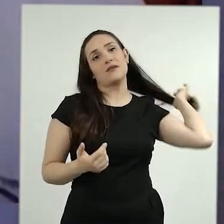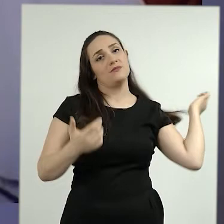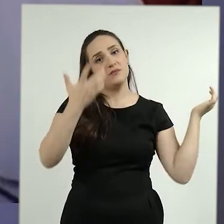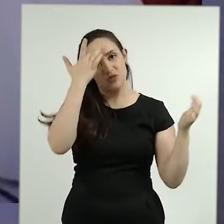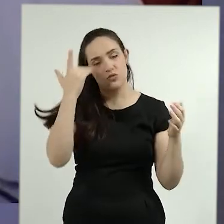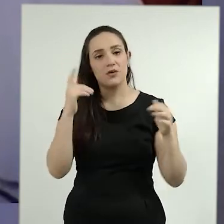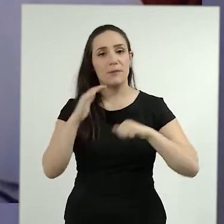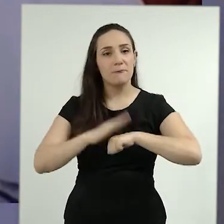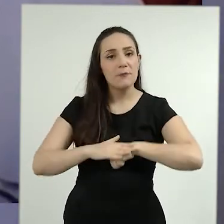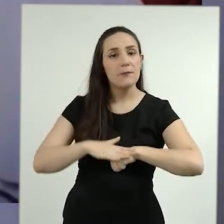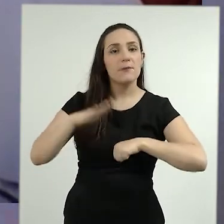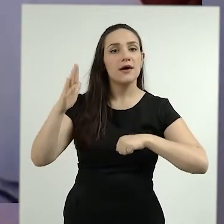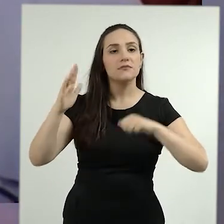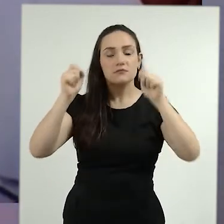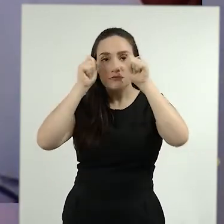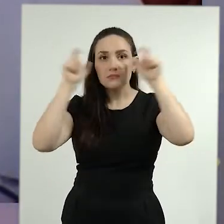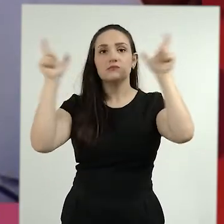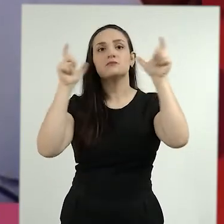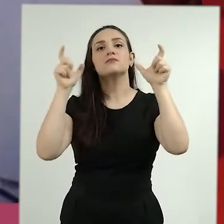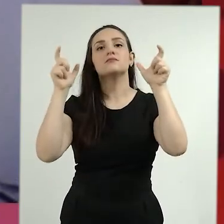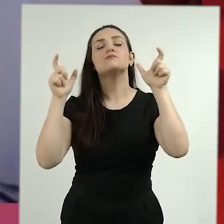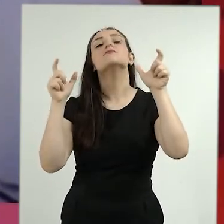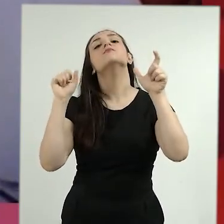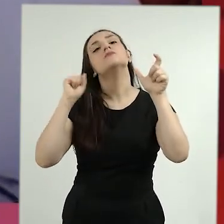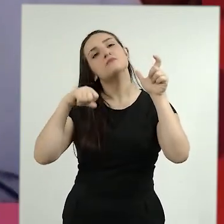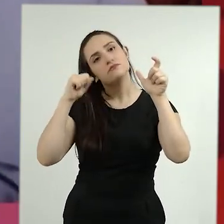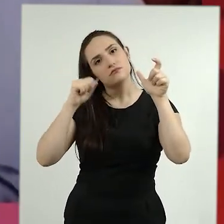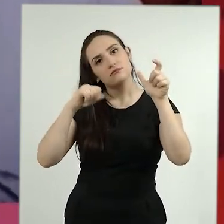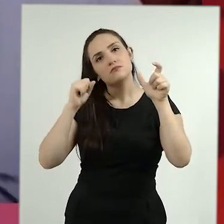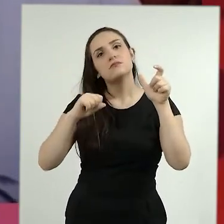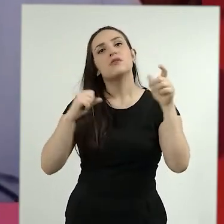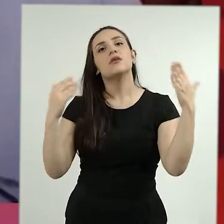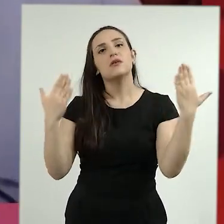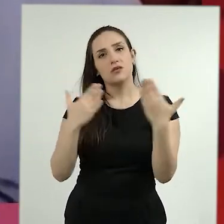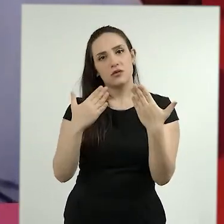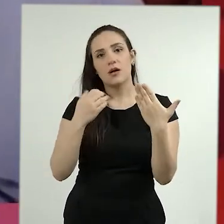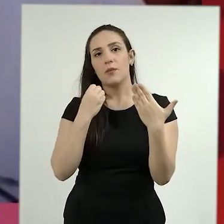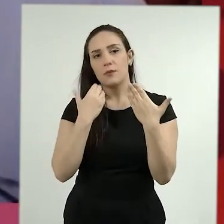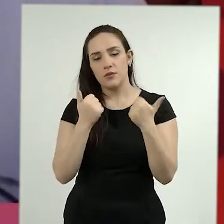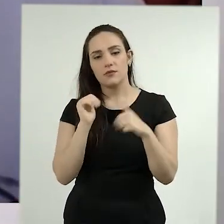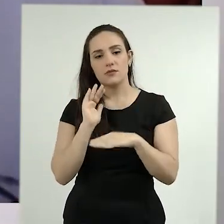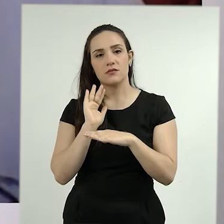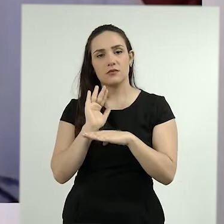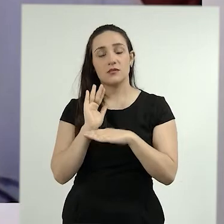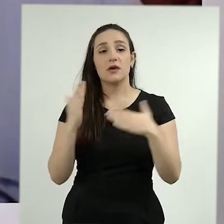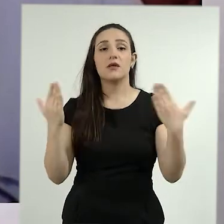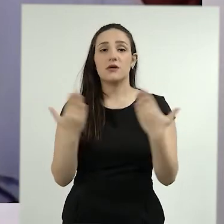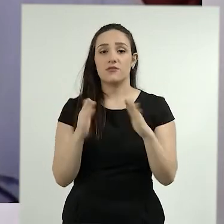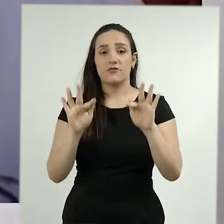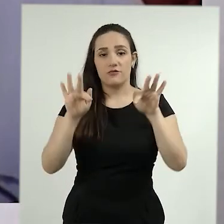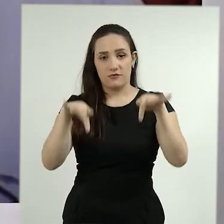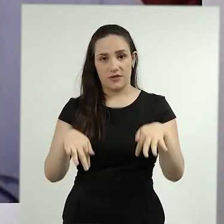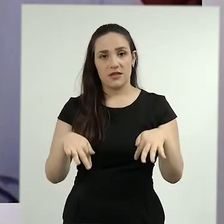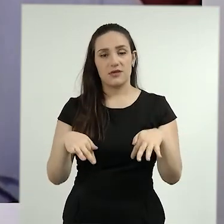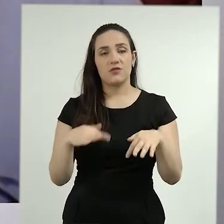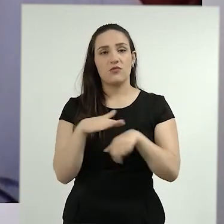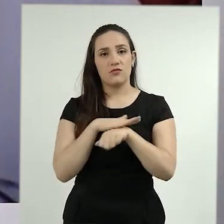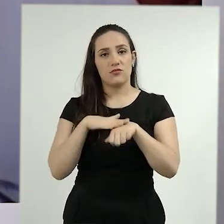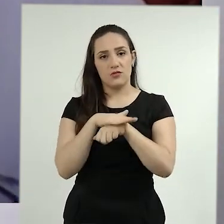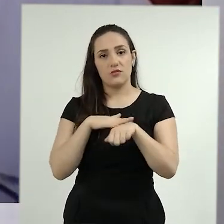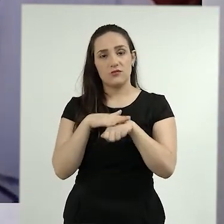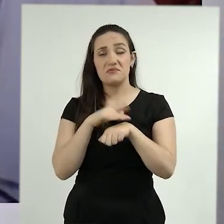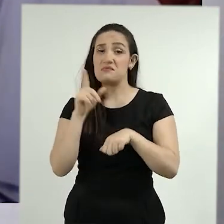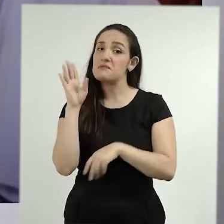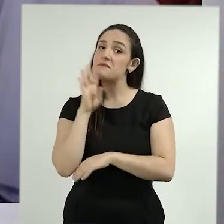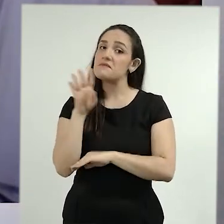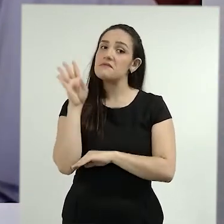a alimentação, os cuidados também, acho que isso vai gerar aí certos impactos positivos. E Danilo, para a gente finalizar